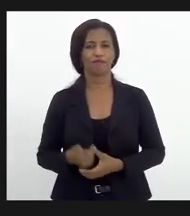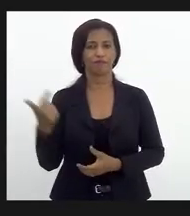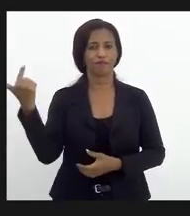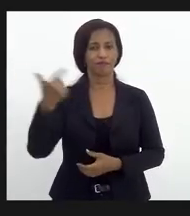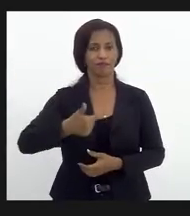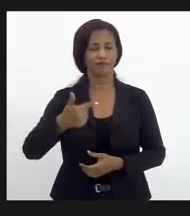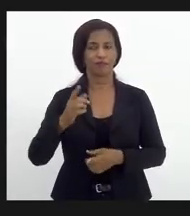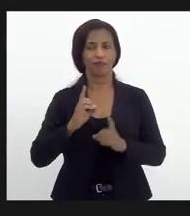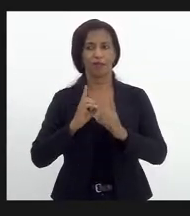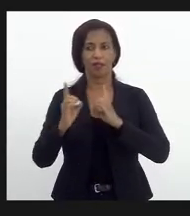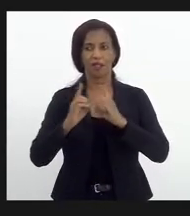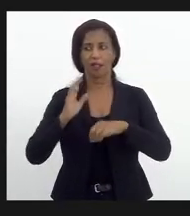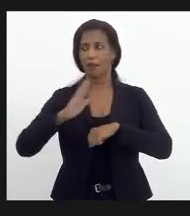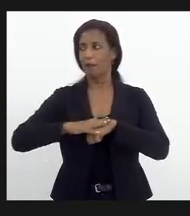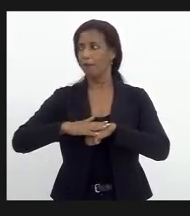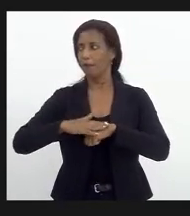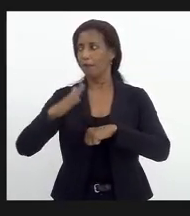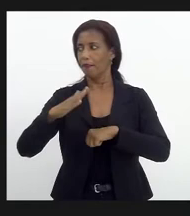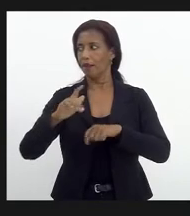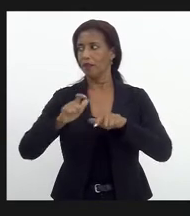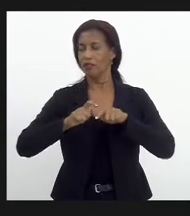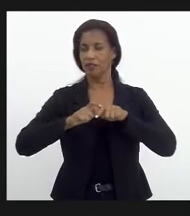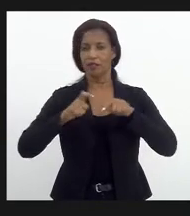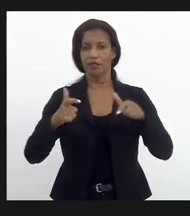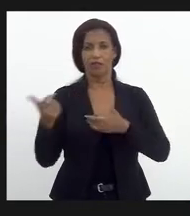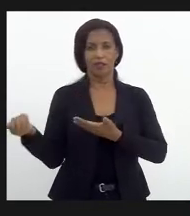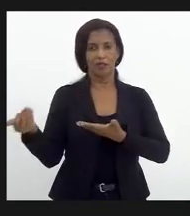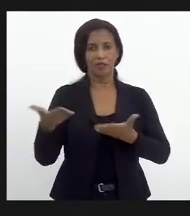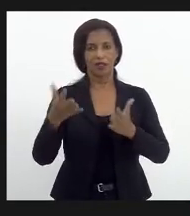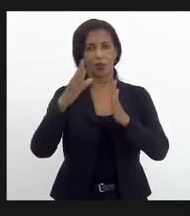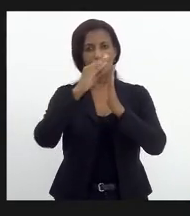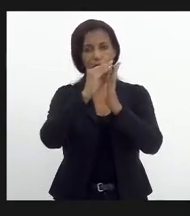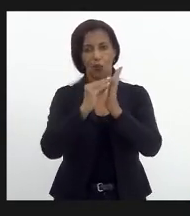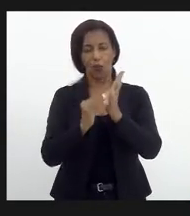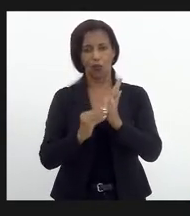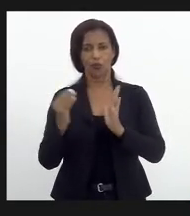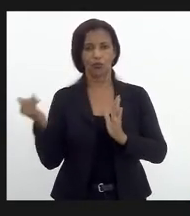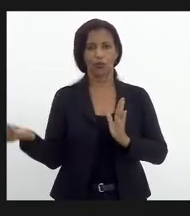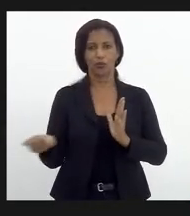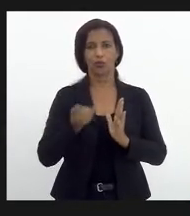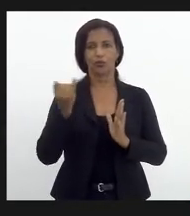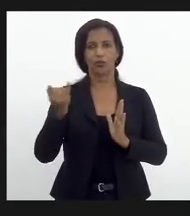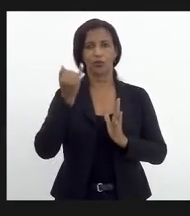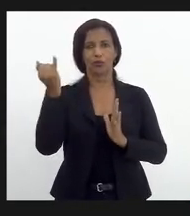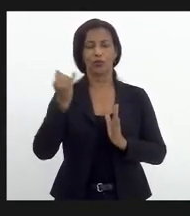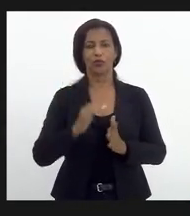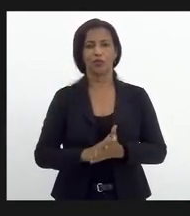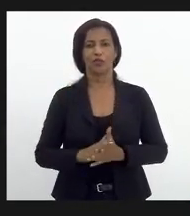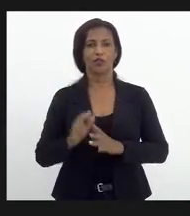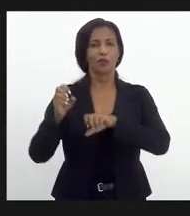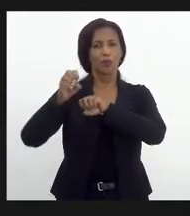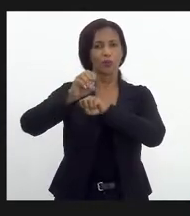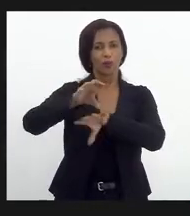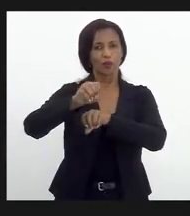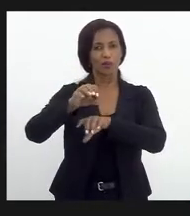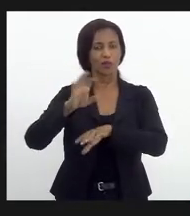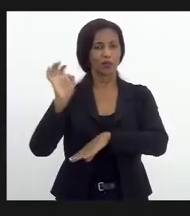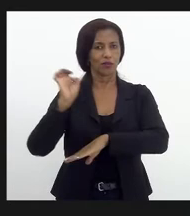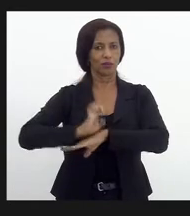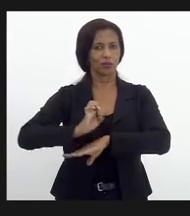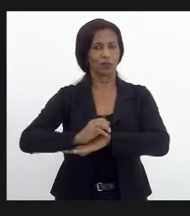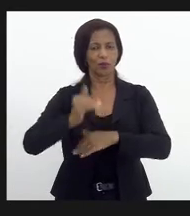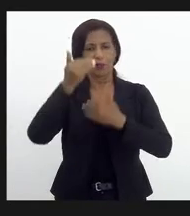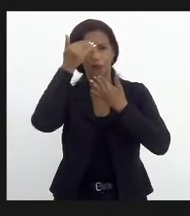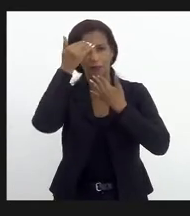discussão muito mais robusto e trazendo conteúdos, ingredientes muito importantes para a educação do nosso Estado.